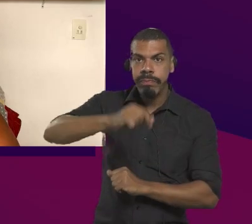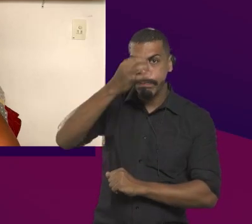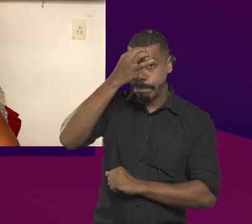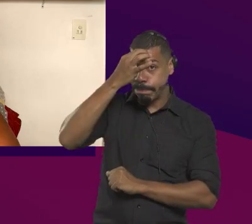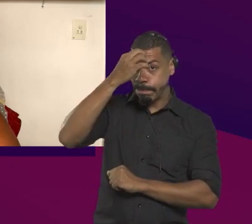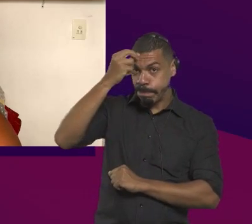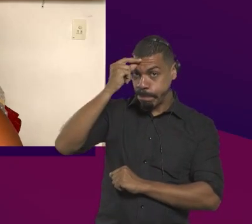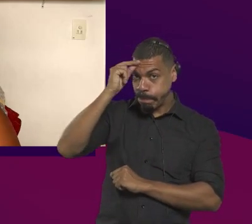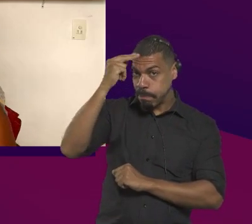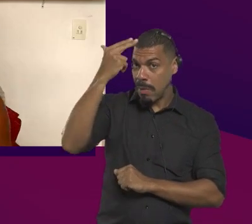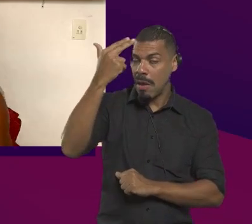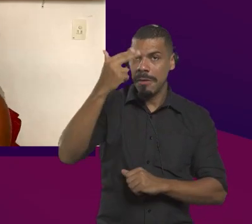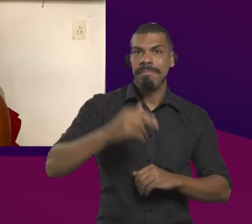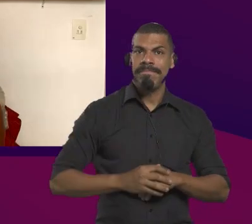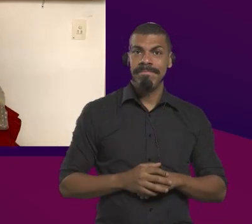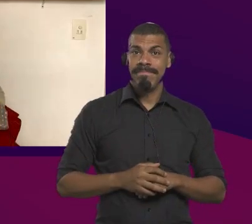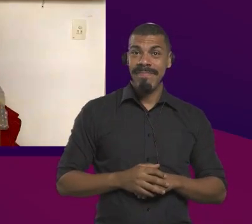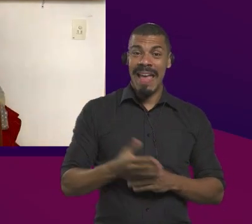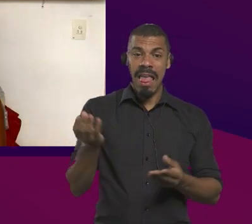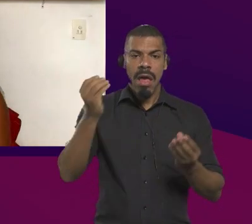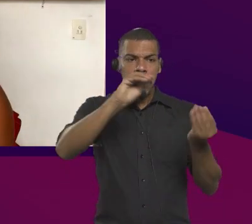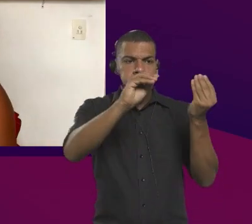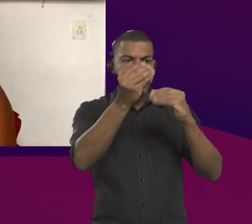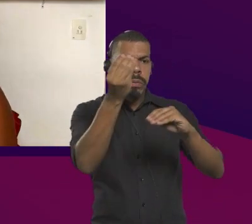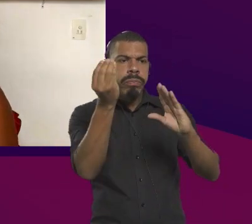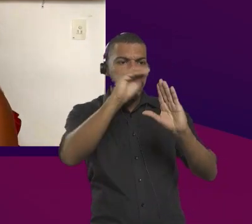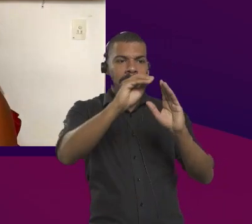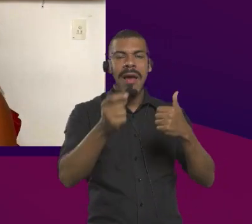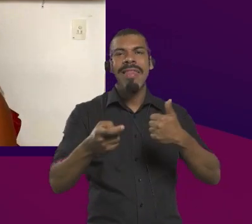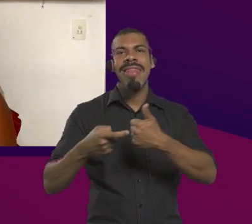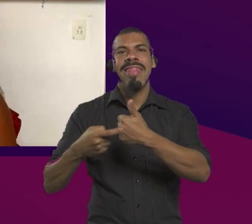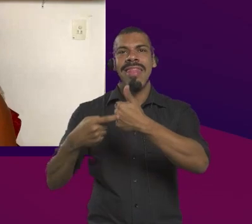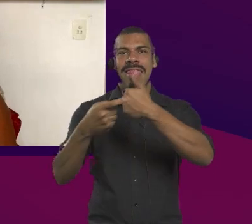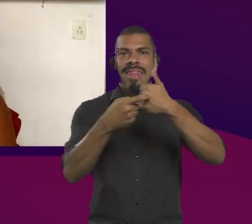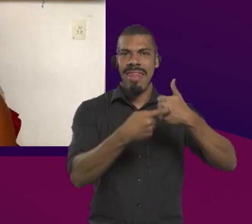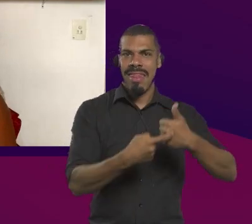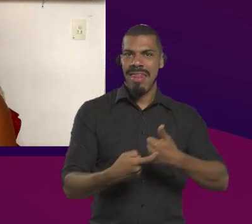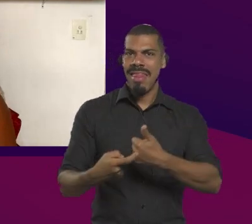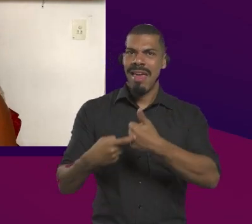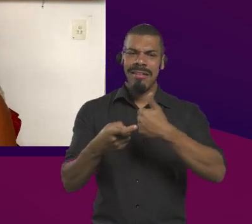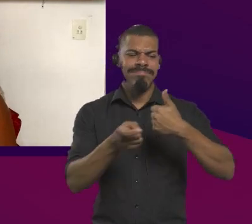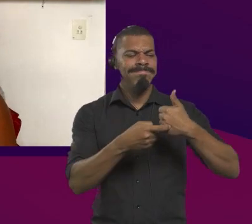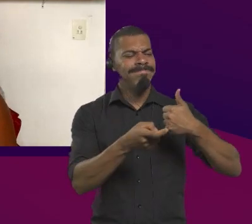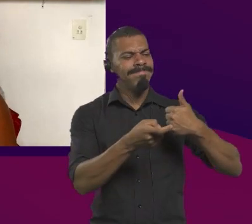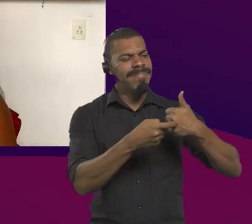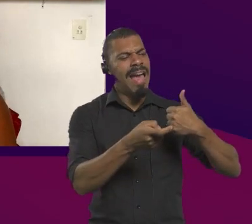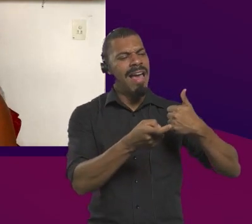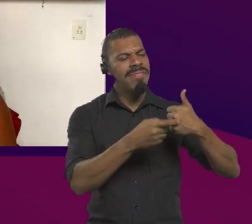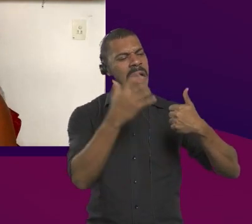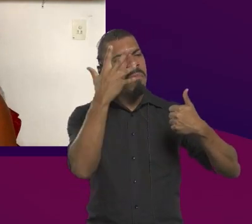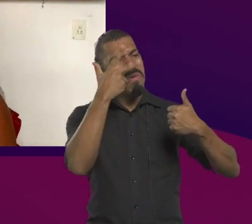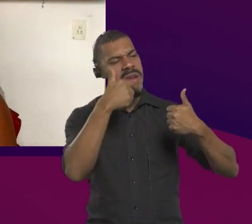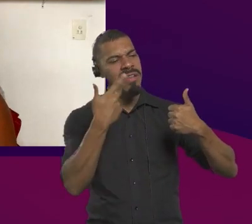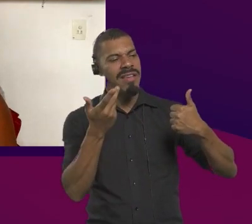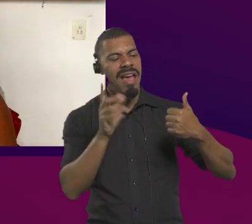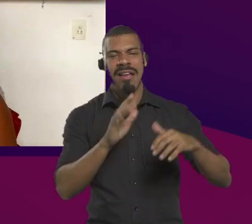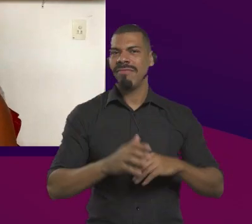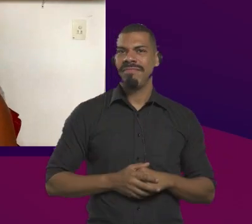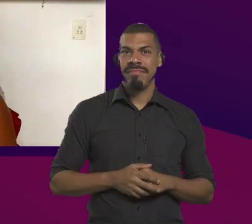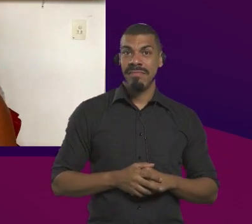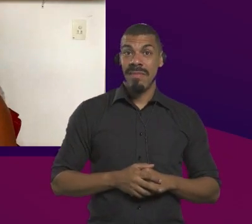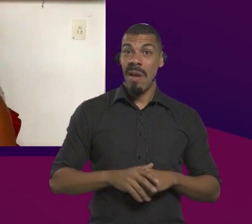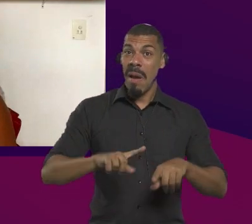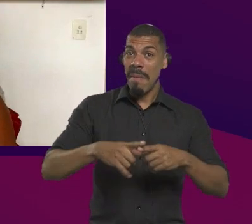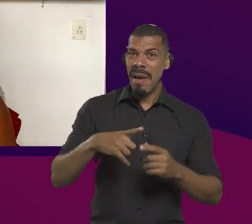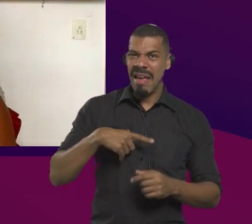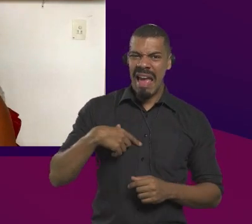por isso também. Muita gente hoje posta sobre isso porque dá like. É isso. Dá like, é bonito e é legal. E eu não quero ser gordofóbica, eu não quero parecer que